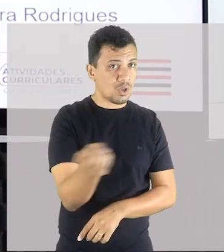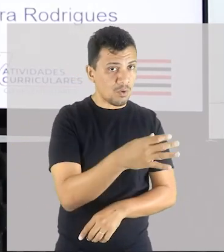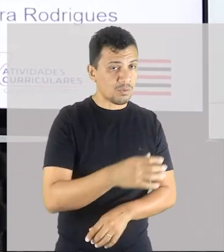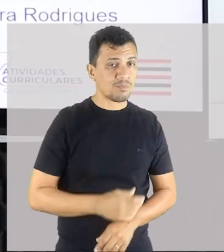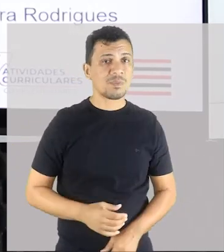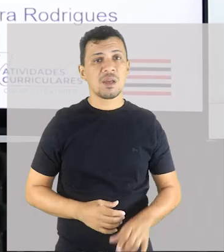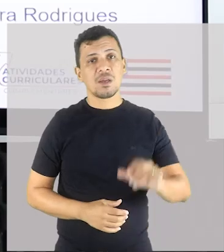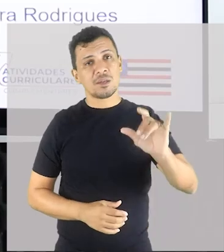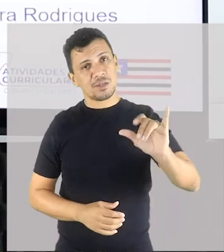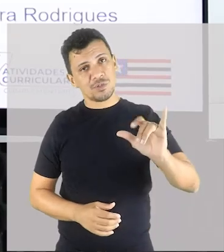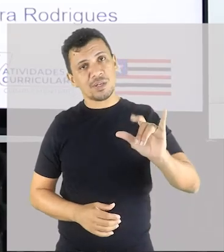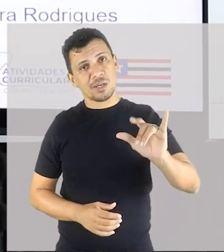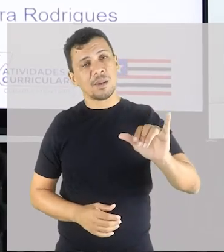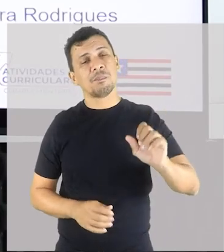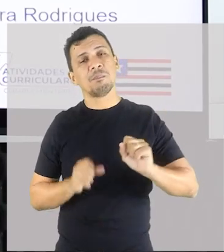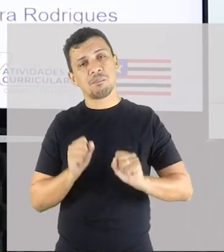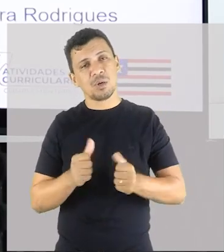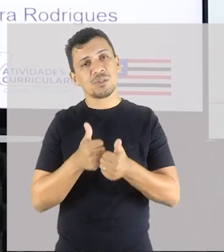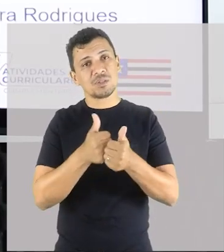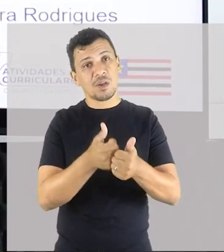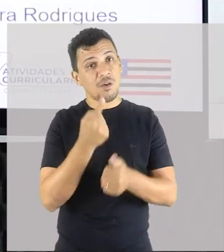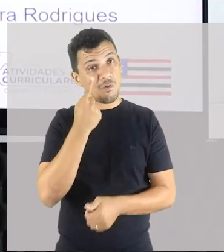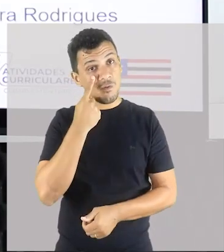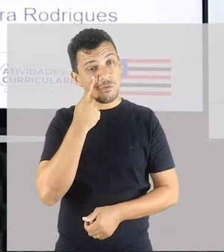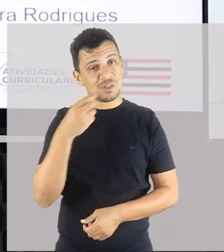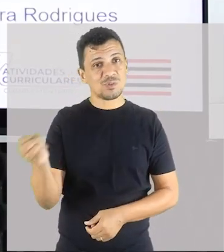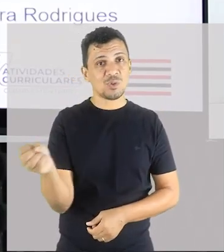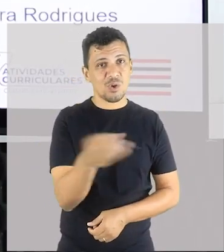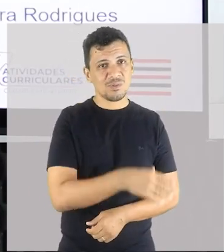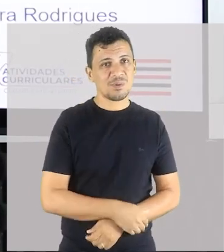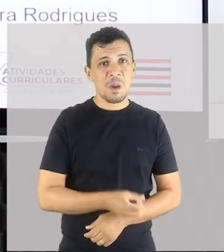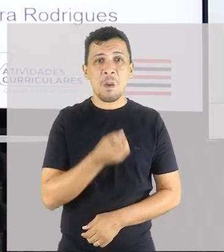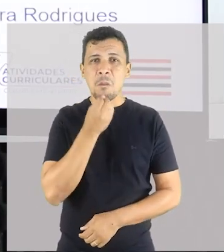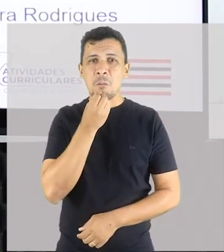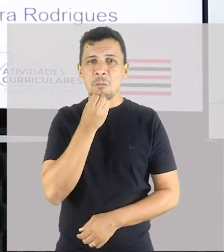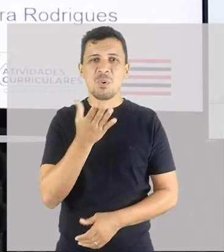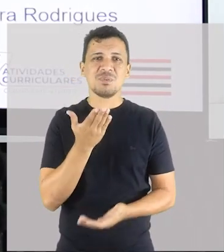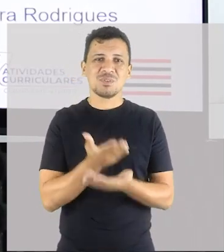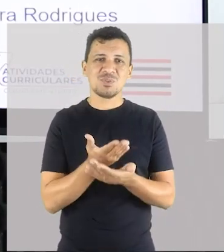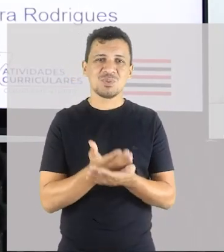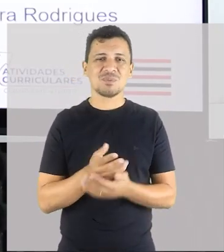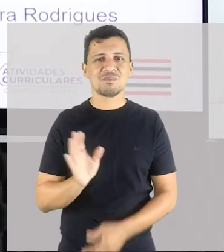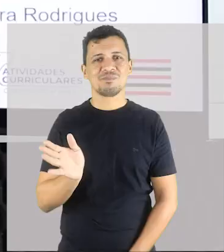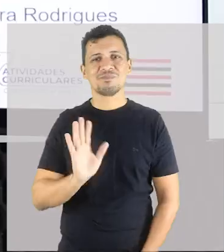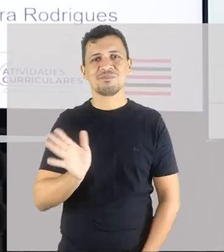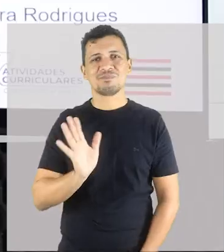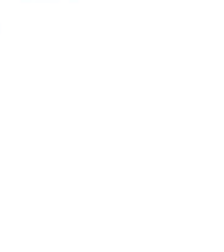você pode seguir também a plataforma para ver as novidades. Bons estudos e até a próxima aula.